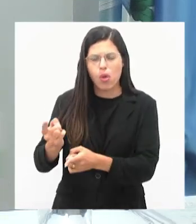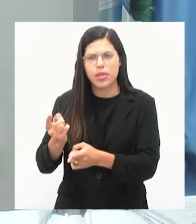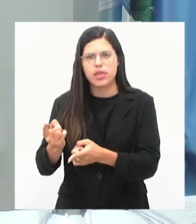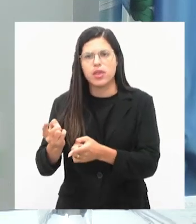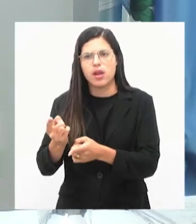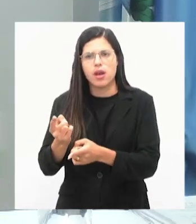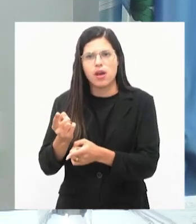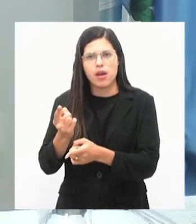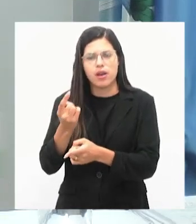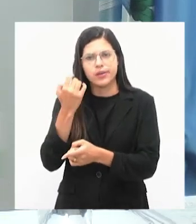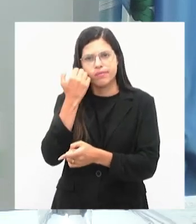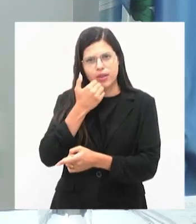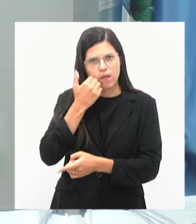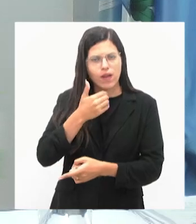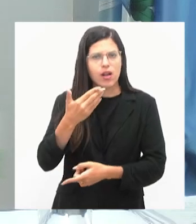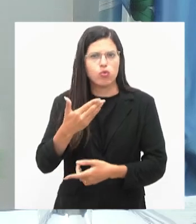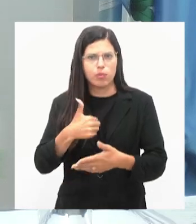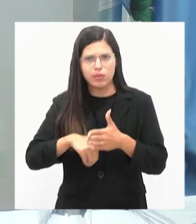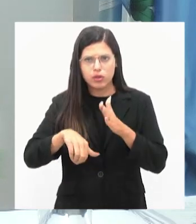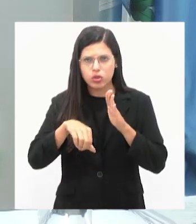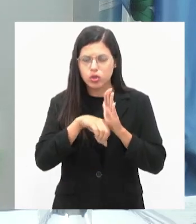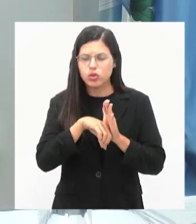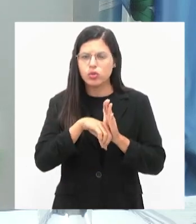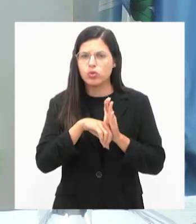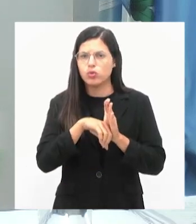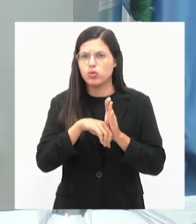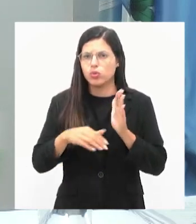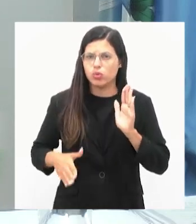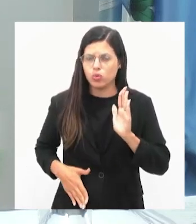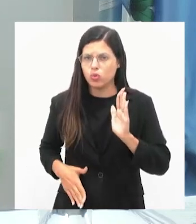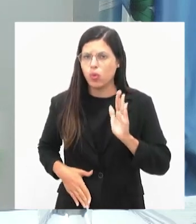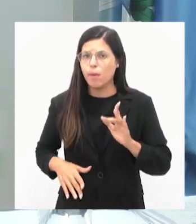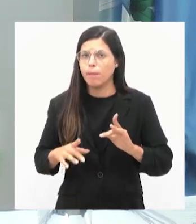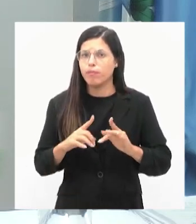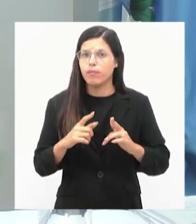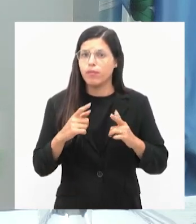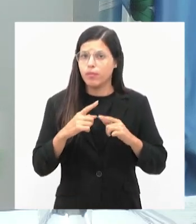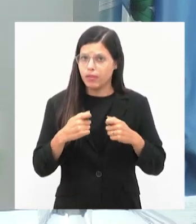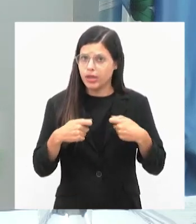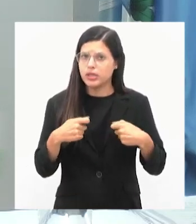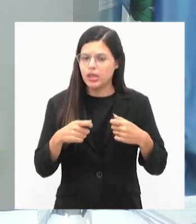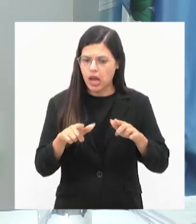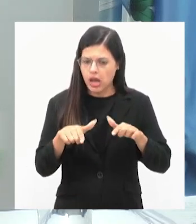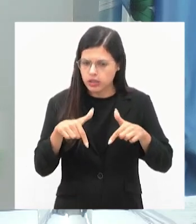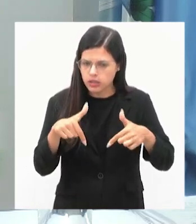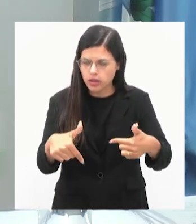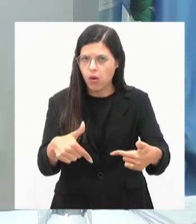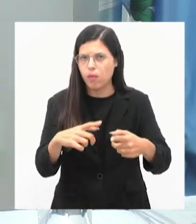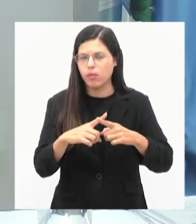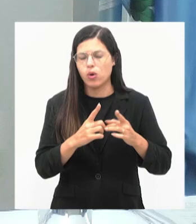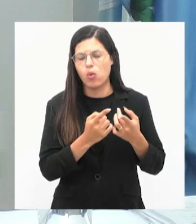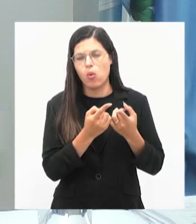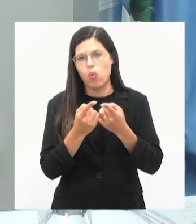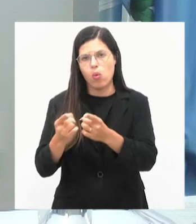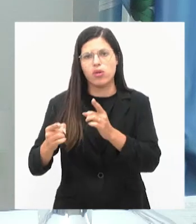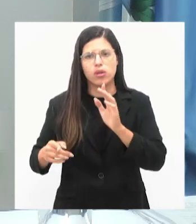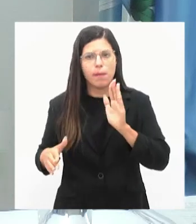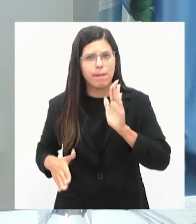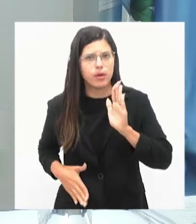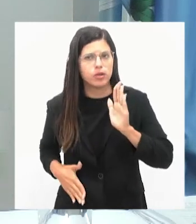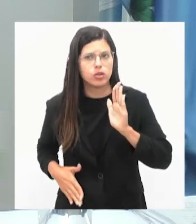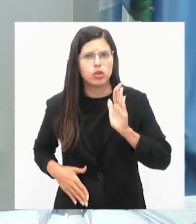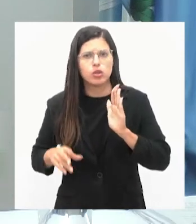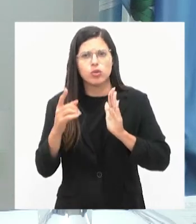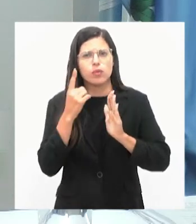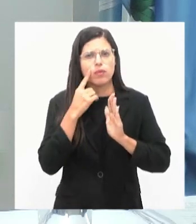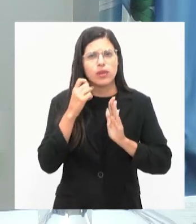fique claro. Tem que ter operação, mas operação para combater vagabundo, operação para ver se tem droga no interior do veículo, se